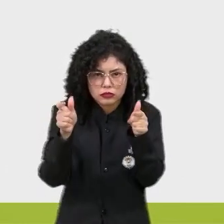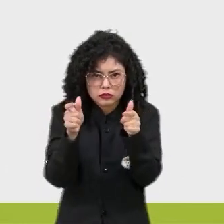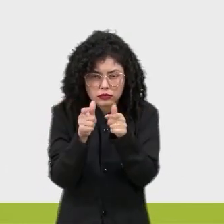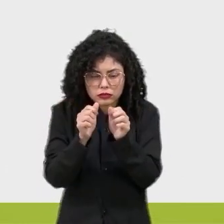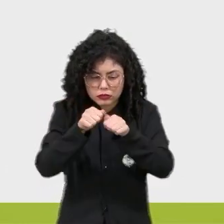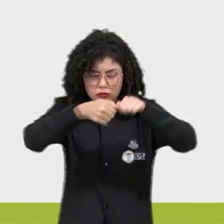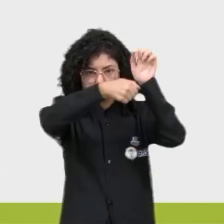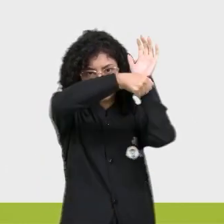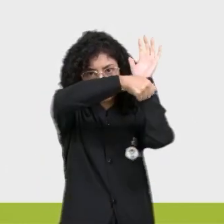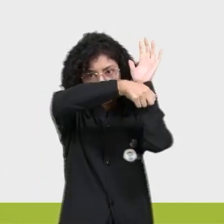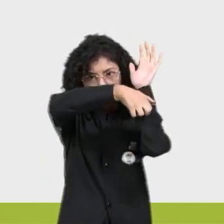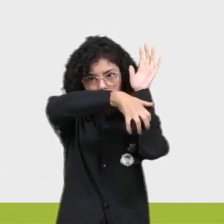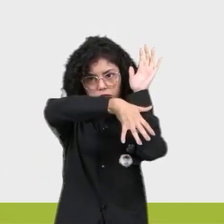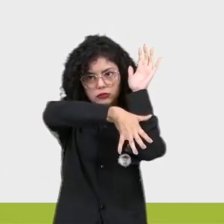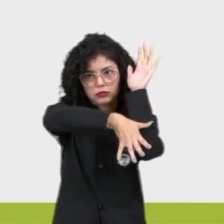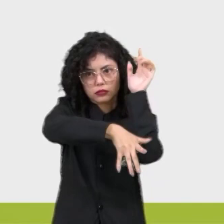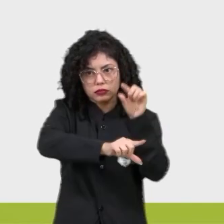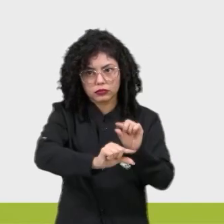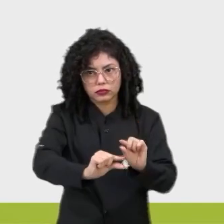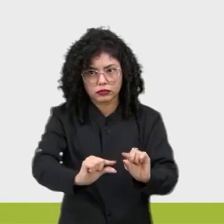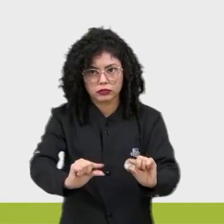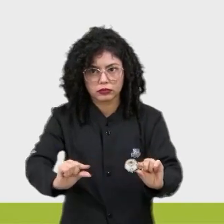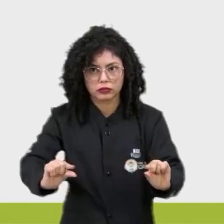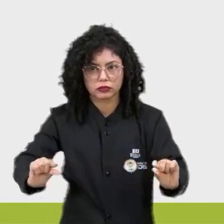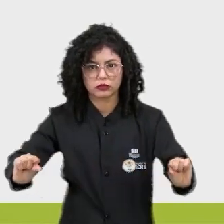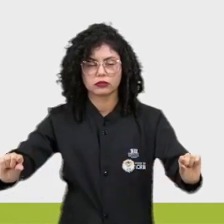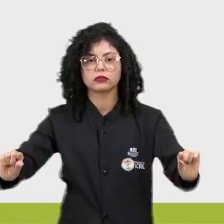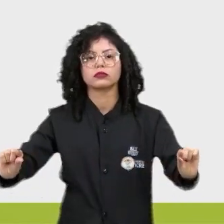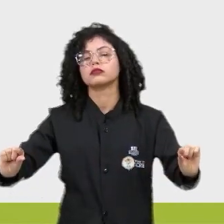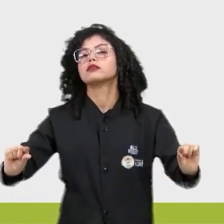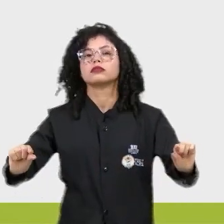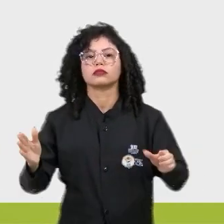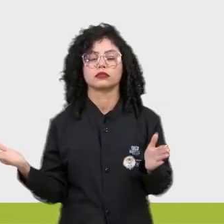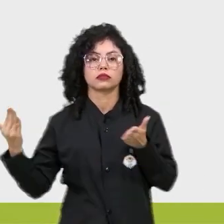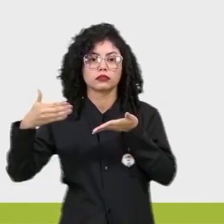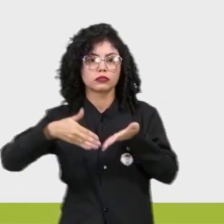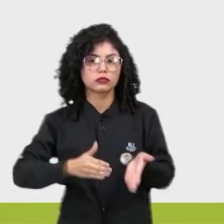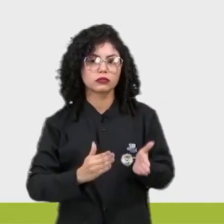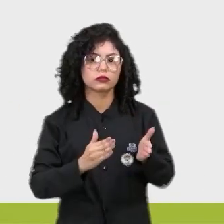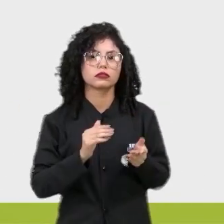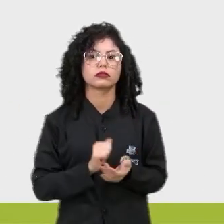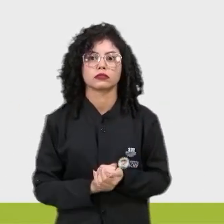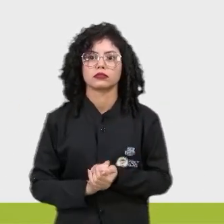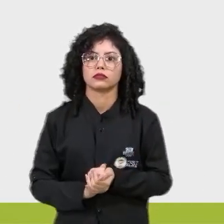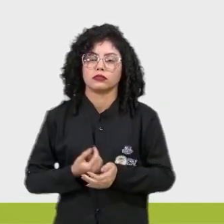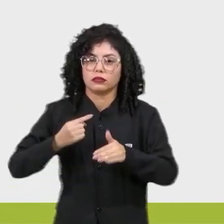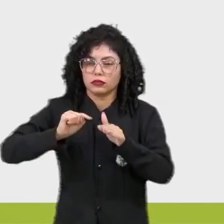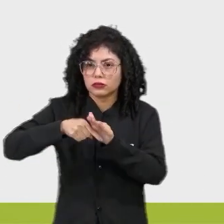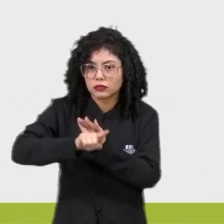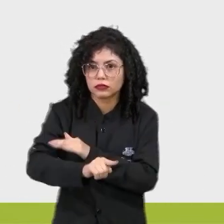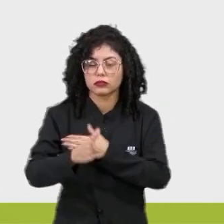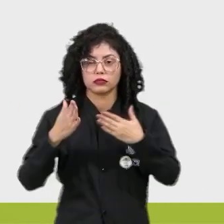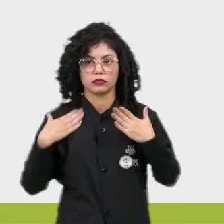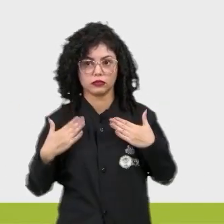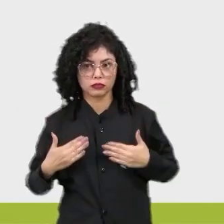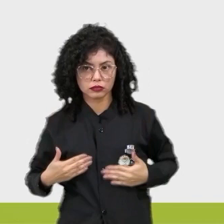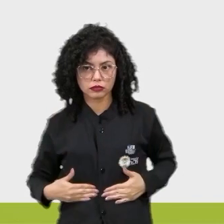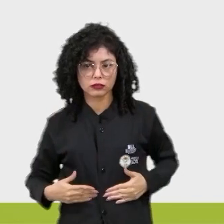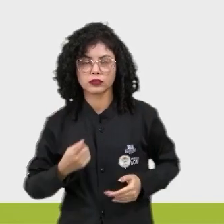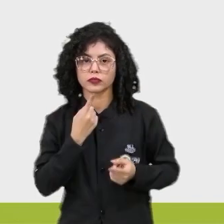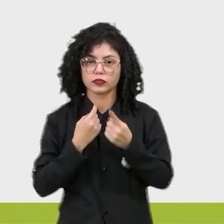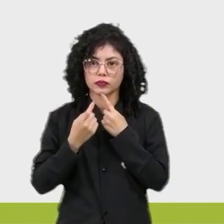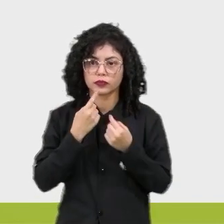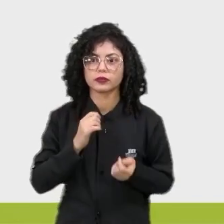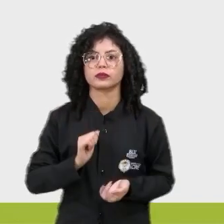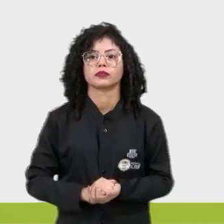diminuição dessas artérias. Letra D são os capilares sanguíneos, que chegam às partes mais ínfimas do nosso corpo.